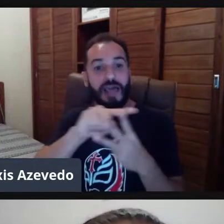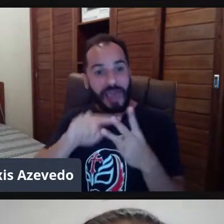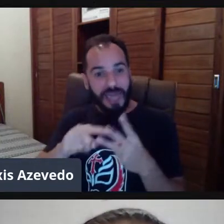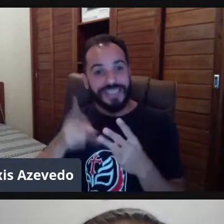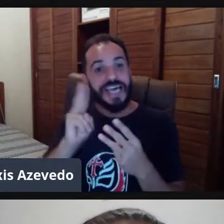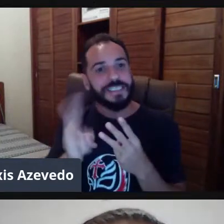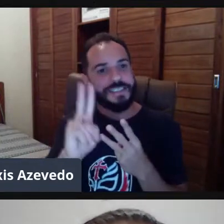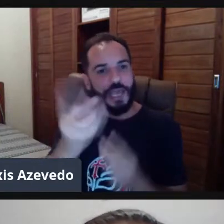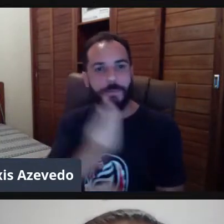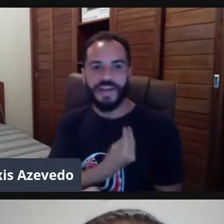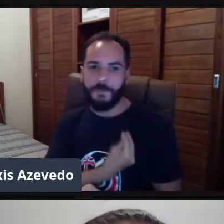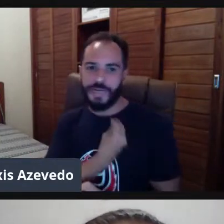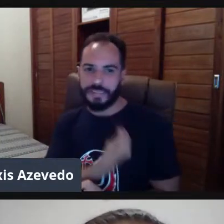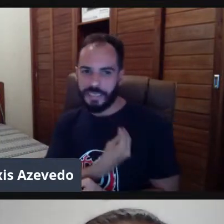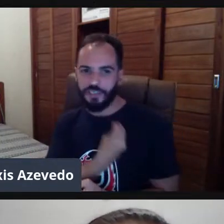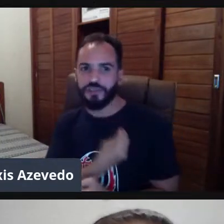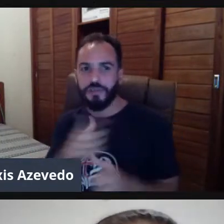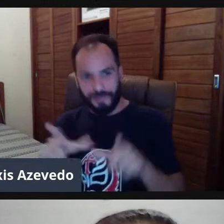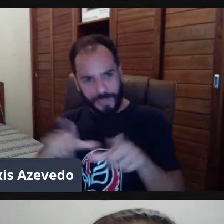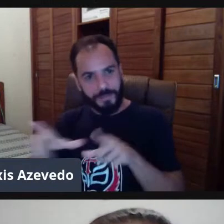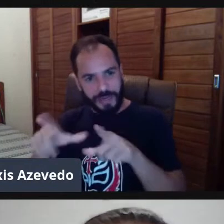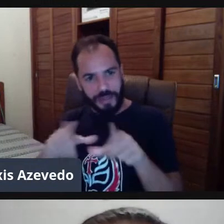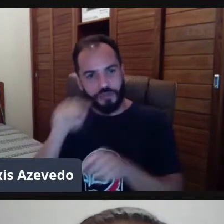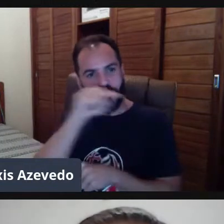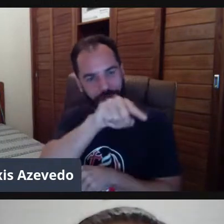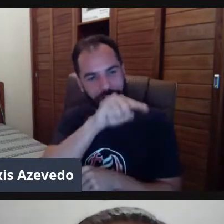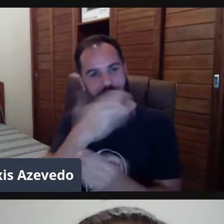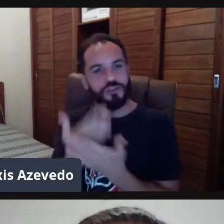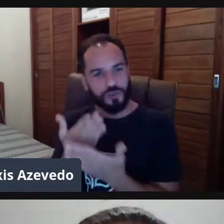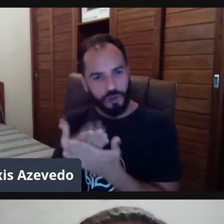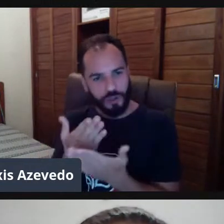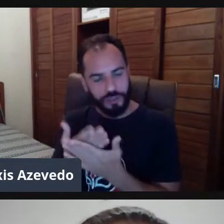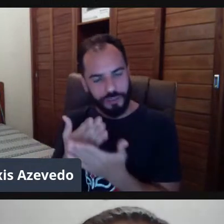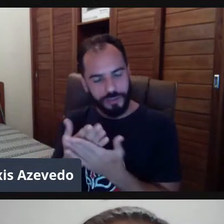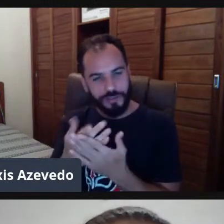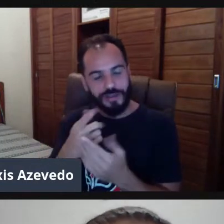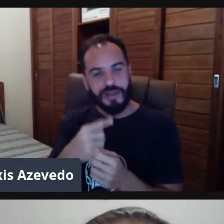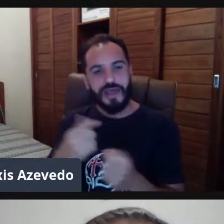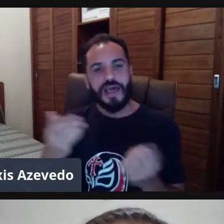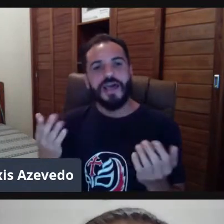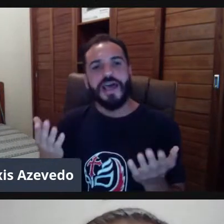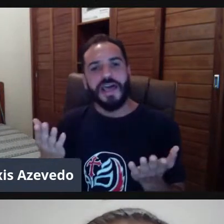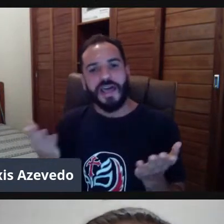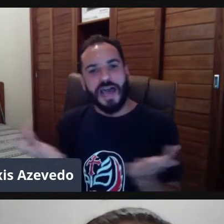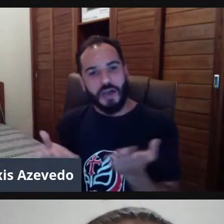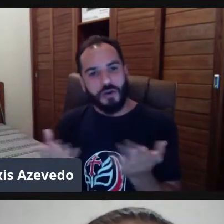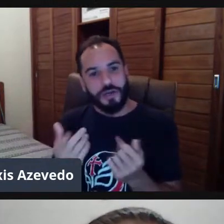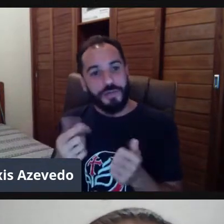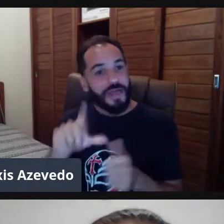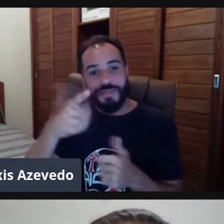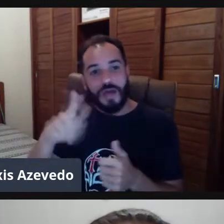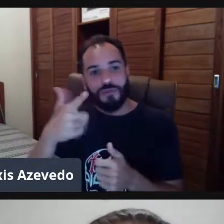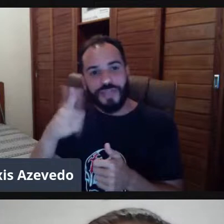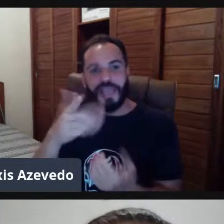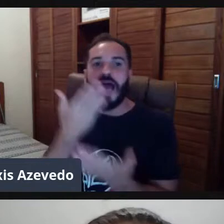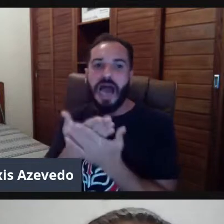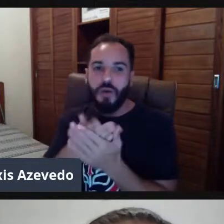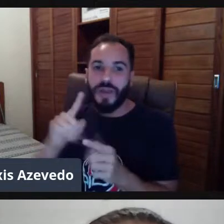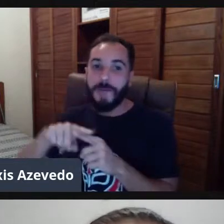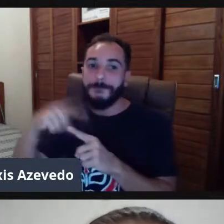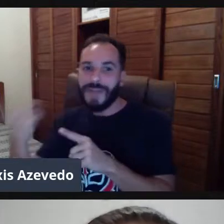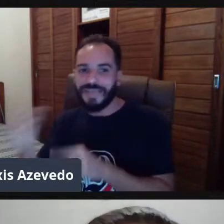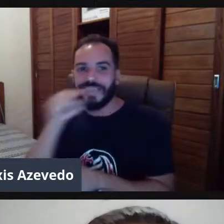presentes na escola nesse período, né, de afastamento e pandemia, e nós sentimos muito a